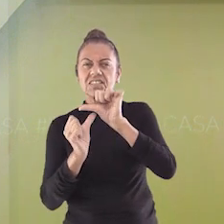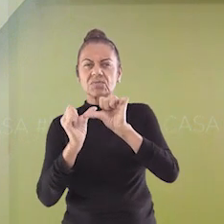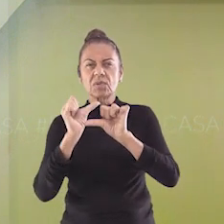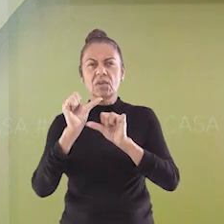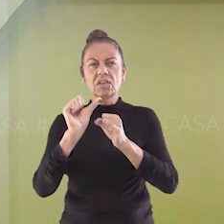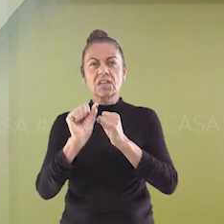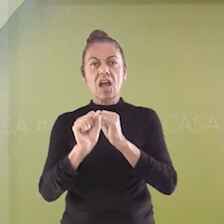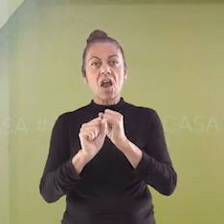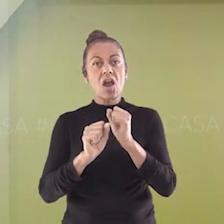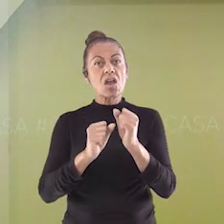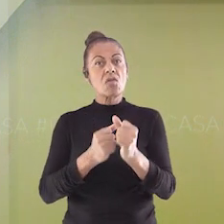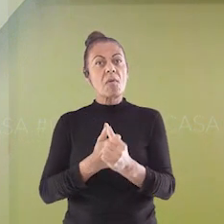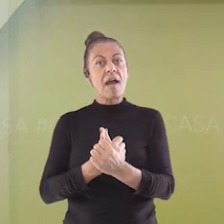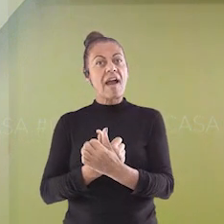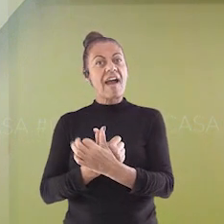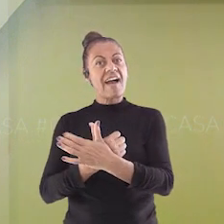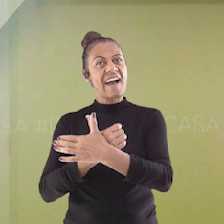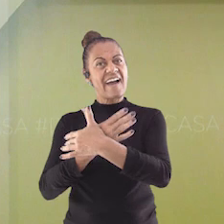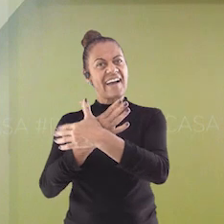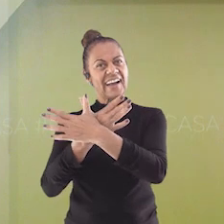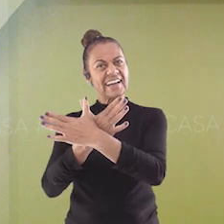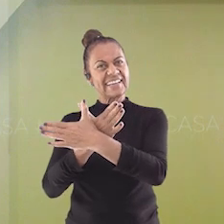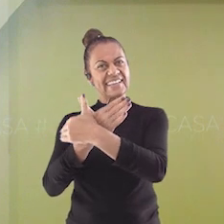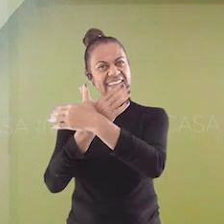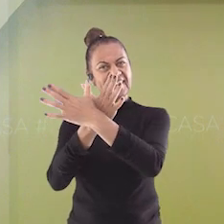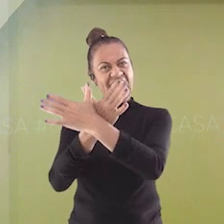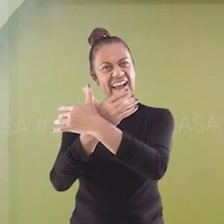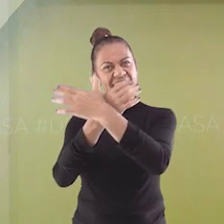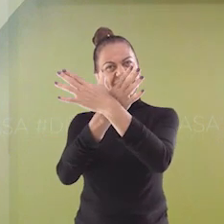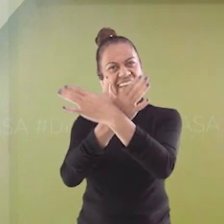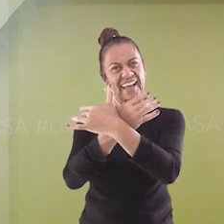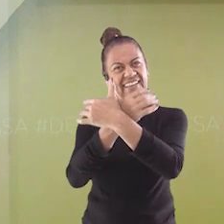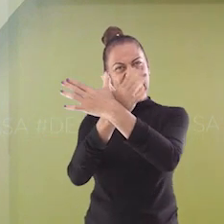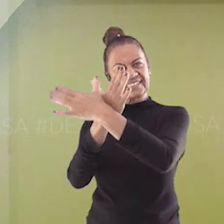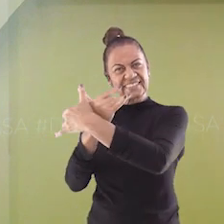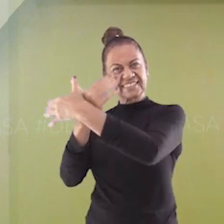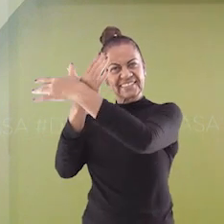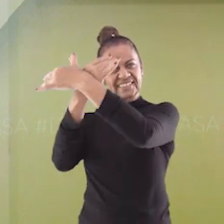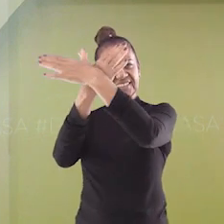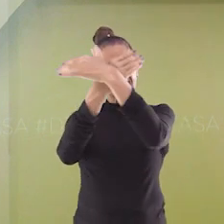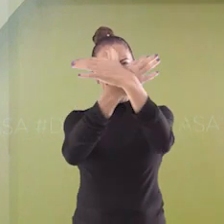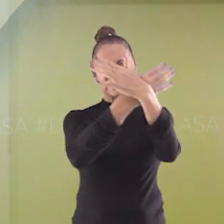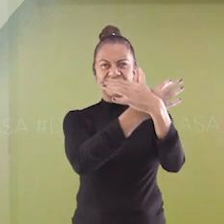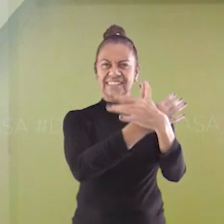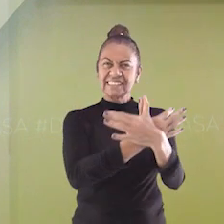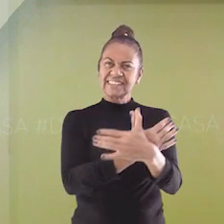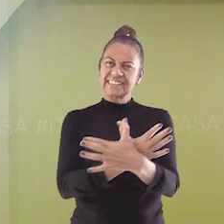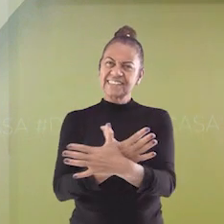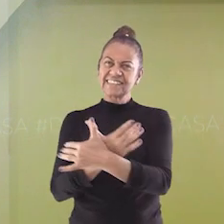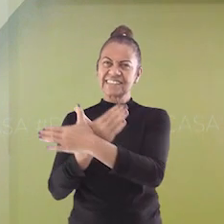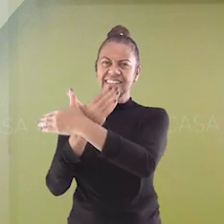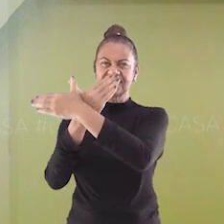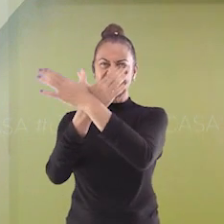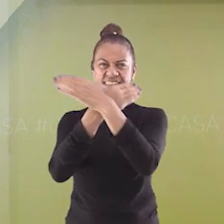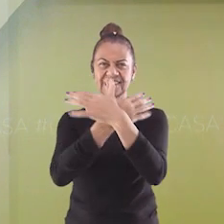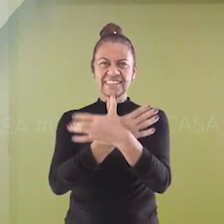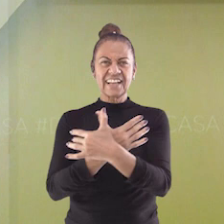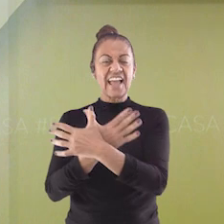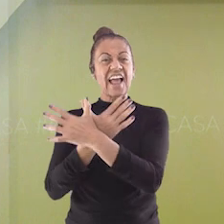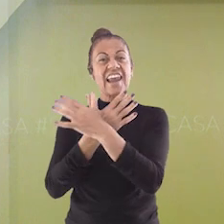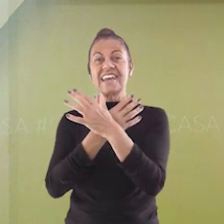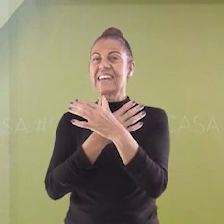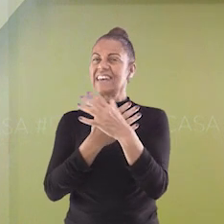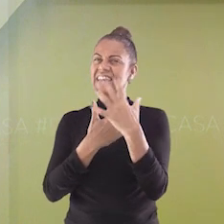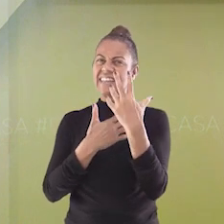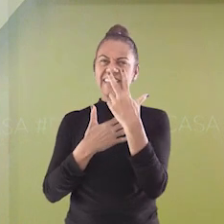linda borboleta. Ela tinha asas e podia voar por todos os lados. Agora